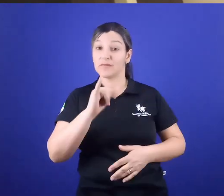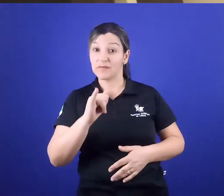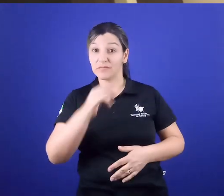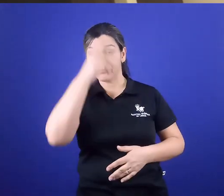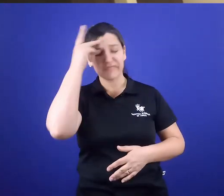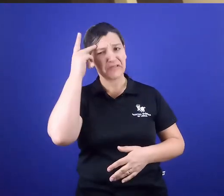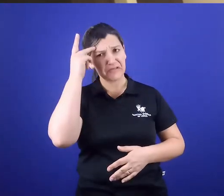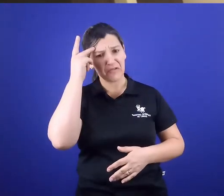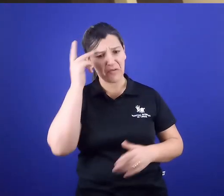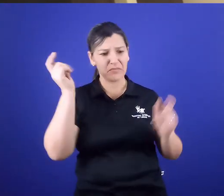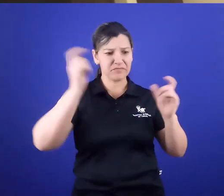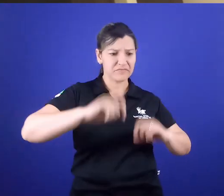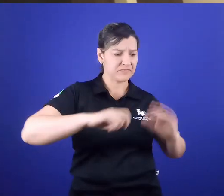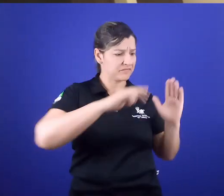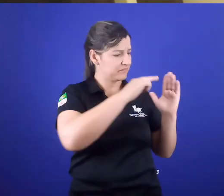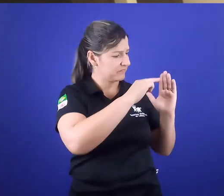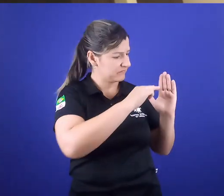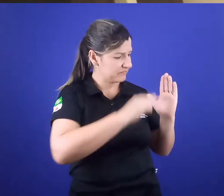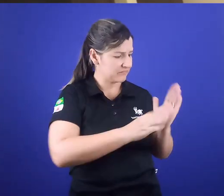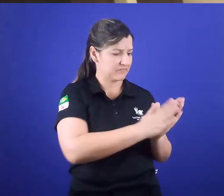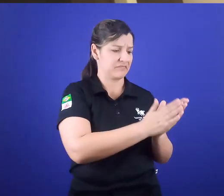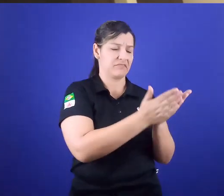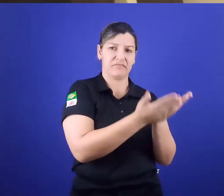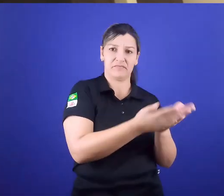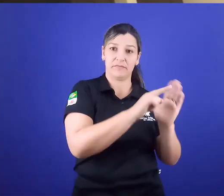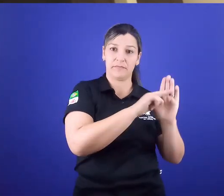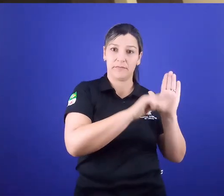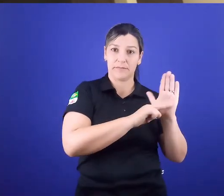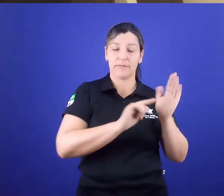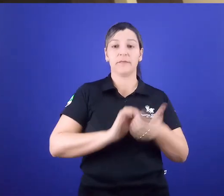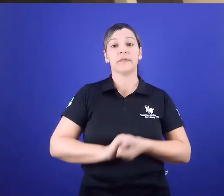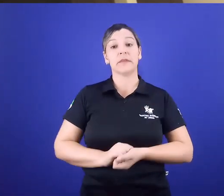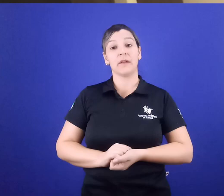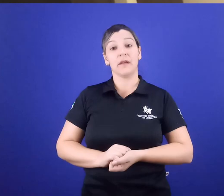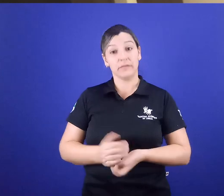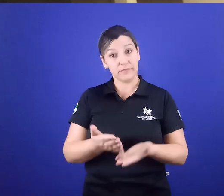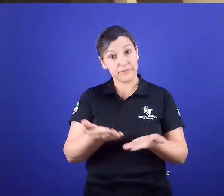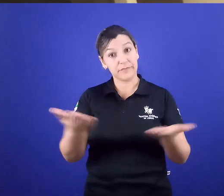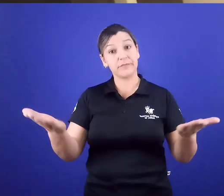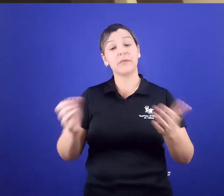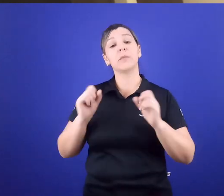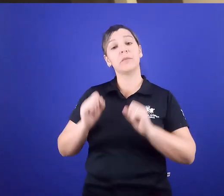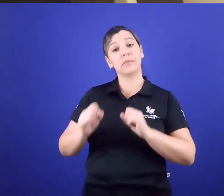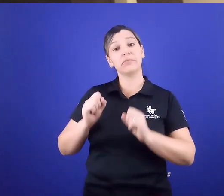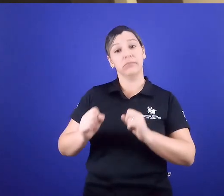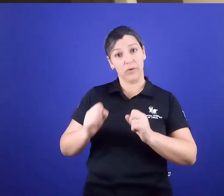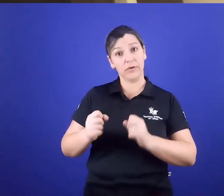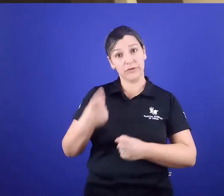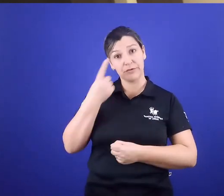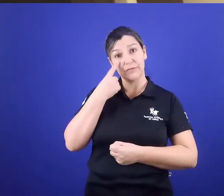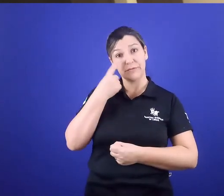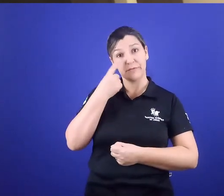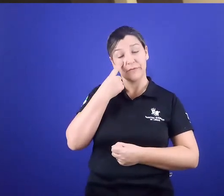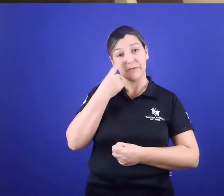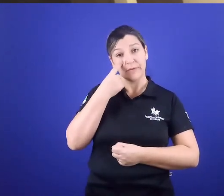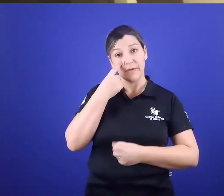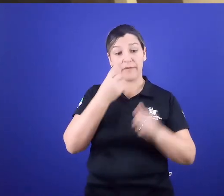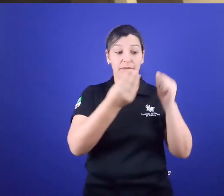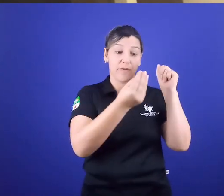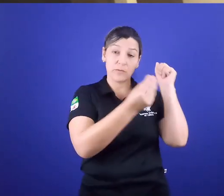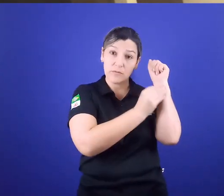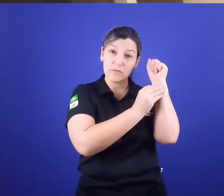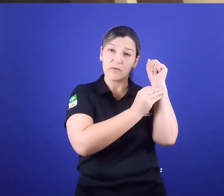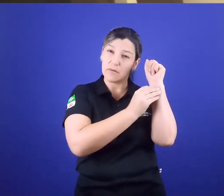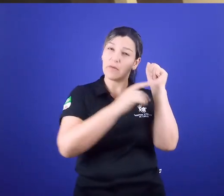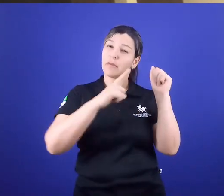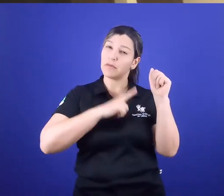nossos slides, tem algumas fotos de alguns menus que a gente fez nos nossos jantares. A gente sempre tenta inovar nos menus,